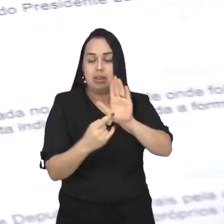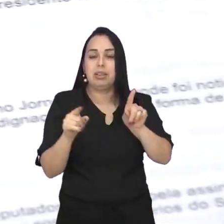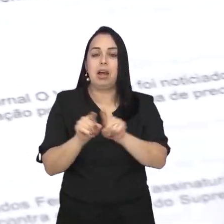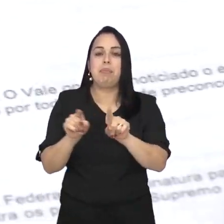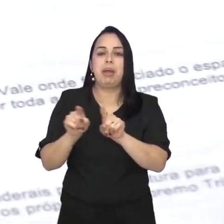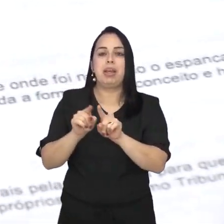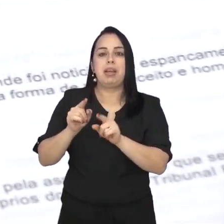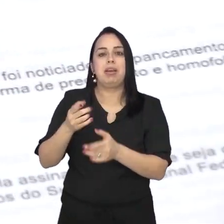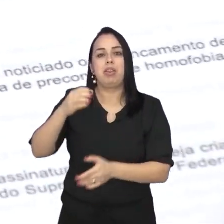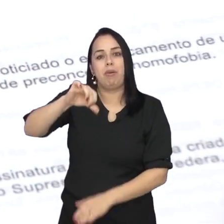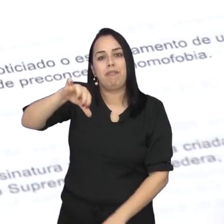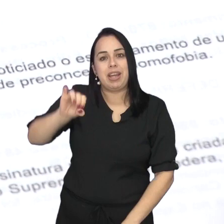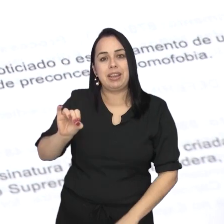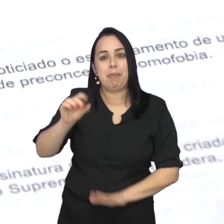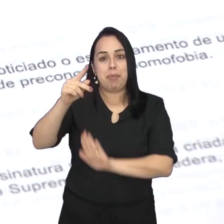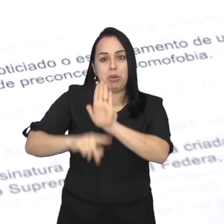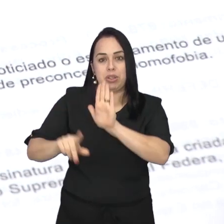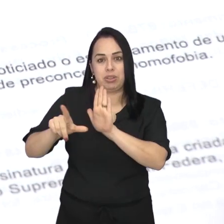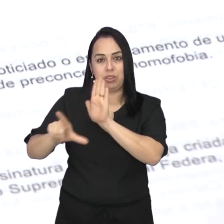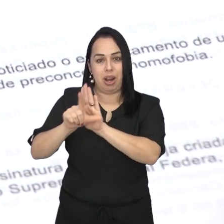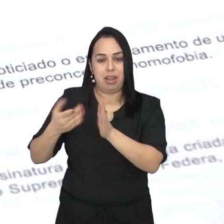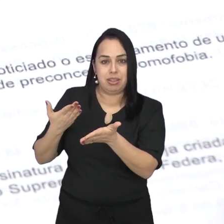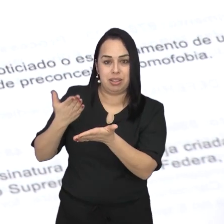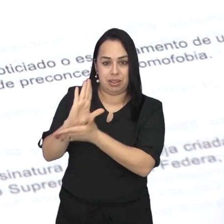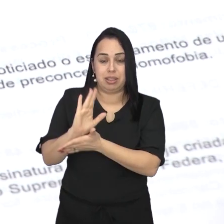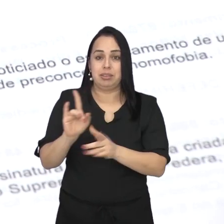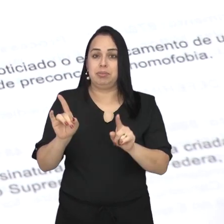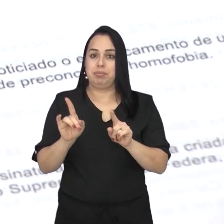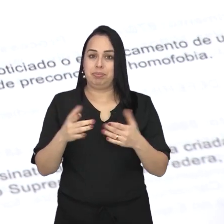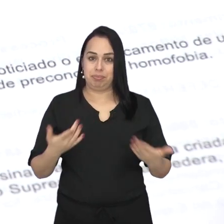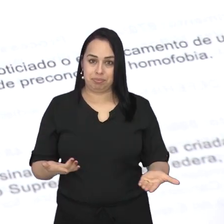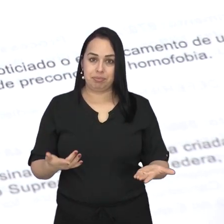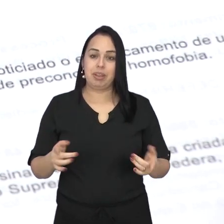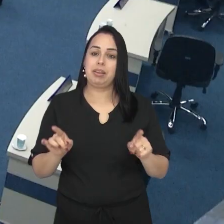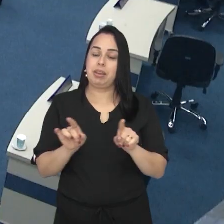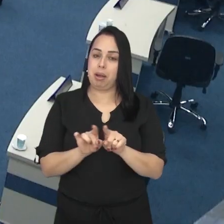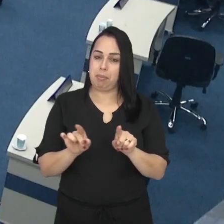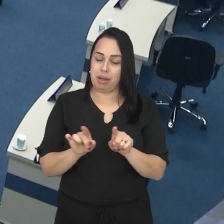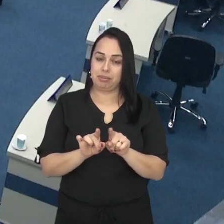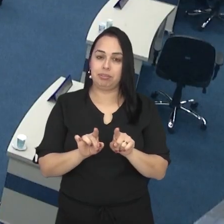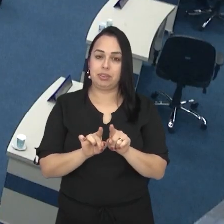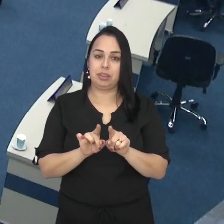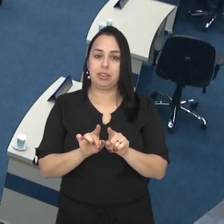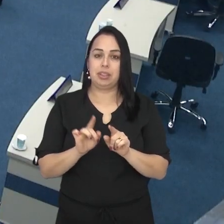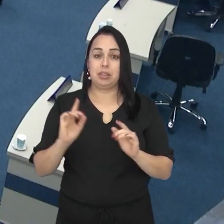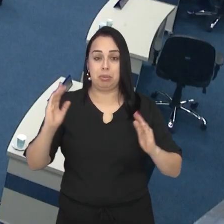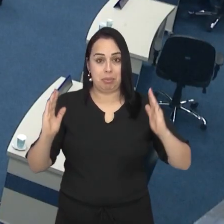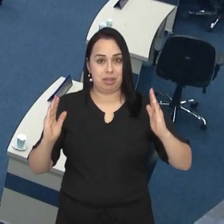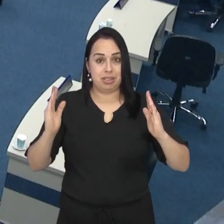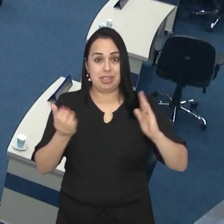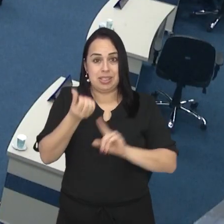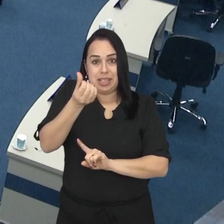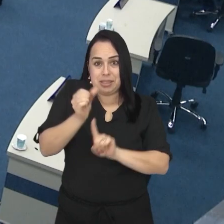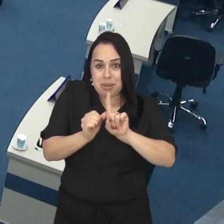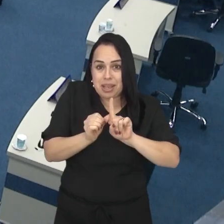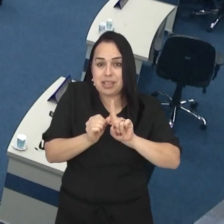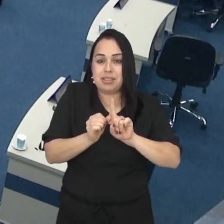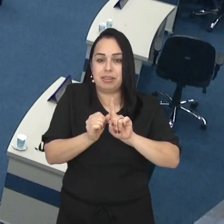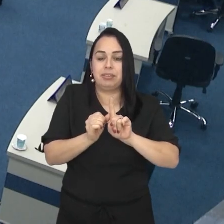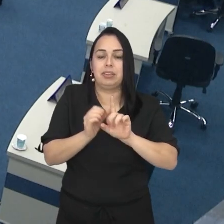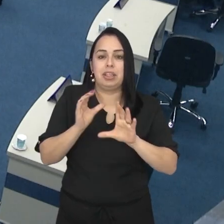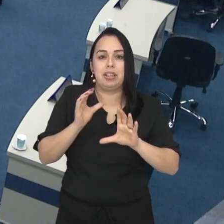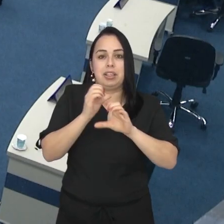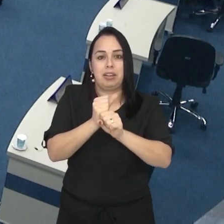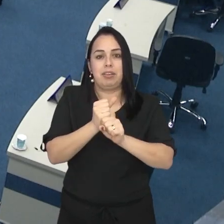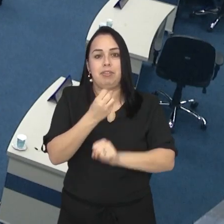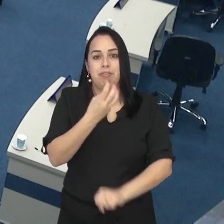Dessas, 86 foram ordinárias e 5 complementares. Além disso, os primeiros 6 meses do ano ainda